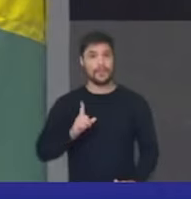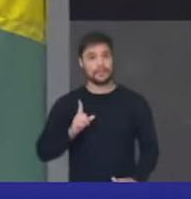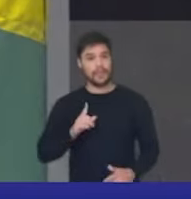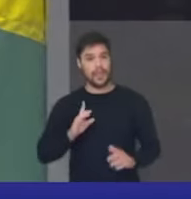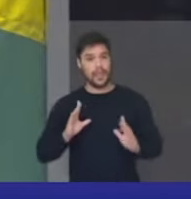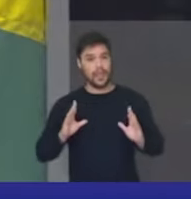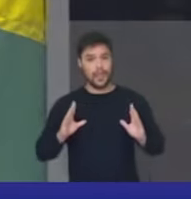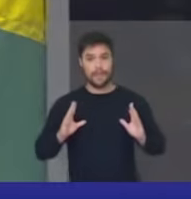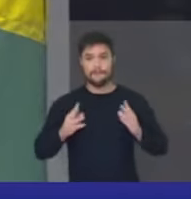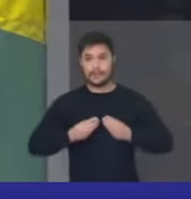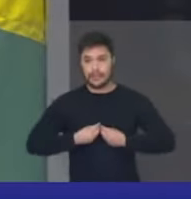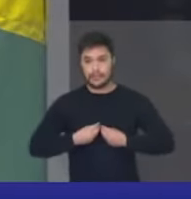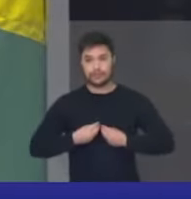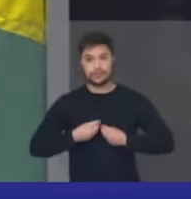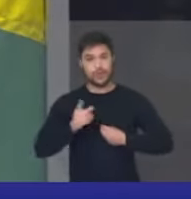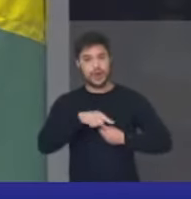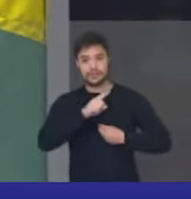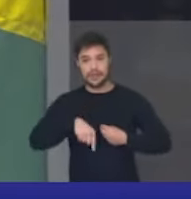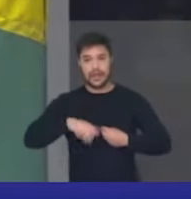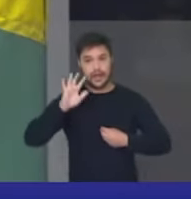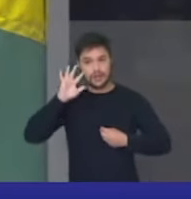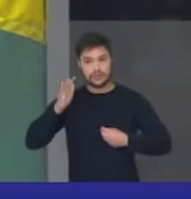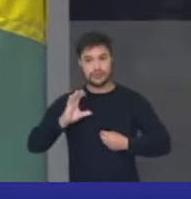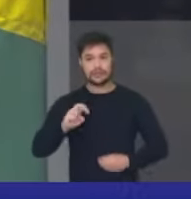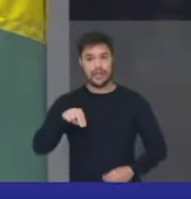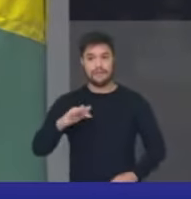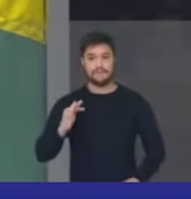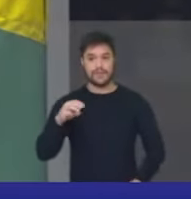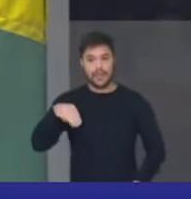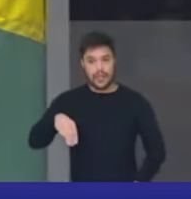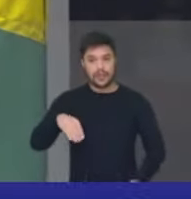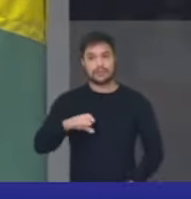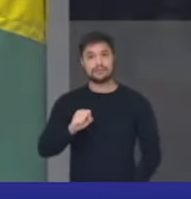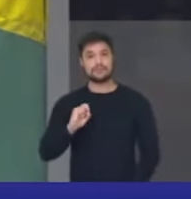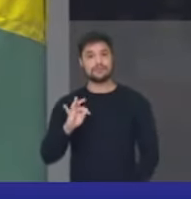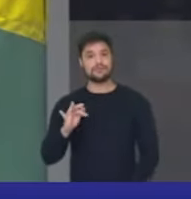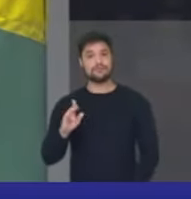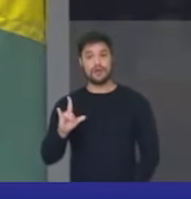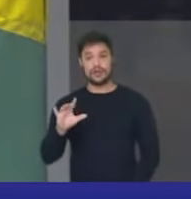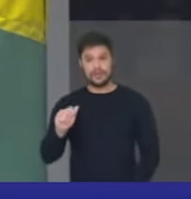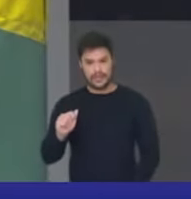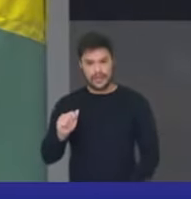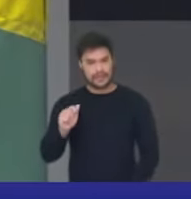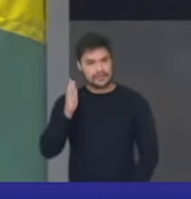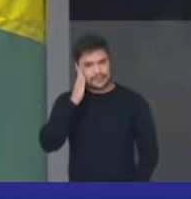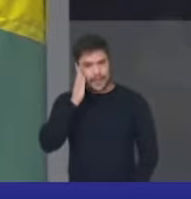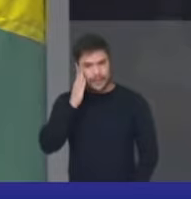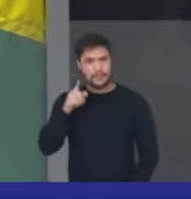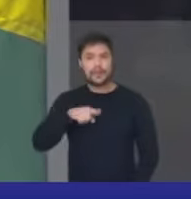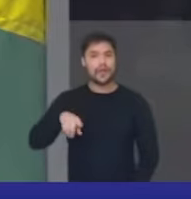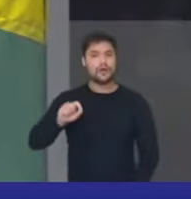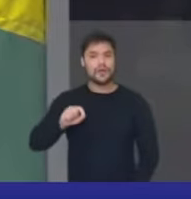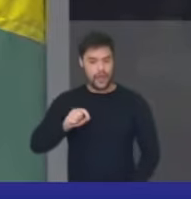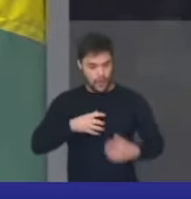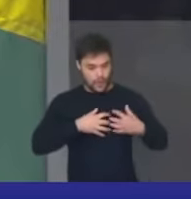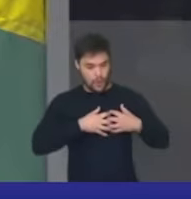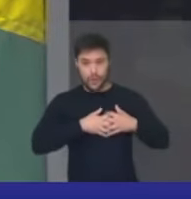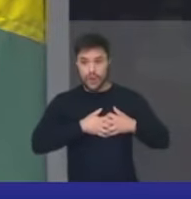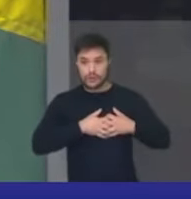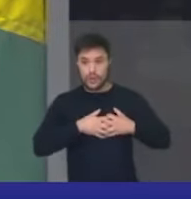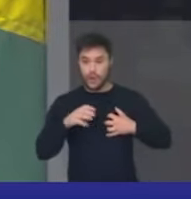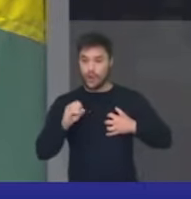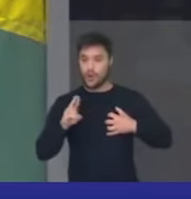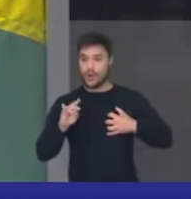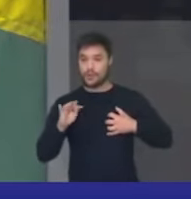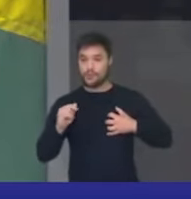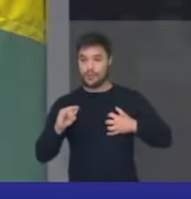derrubando resoluções do cfm sobre a assistolia que caso os senhores não sabem basicamente é uma injeção de cloreto de potássio